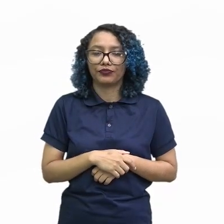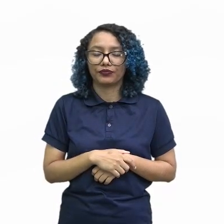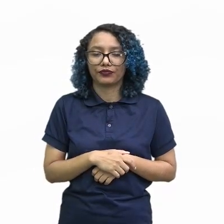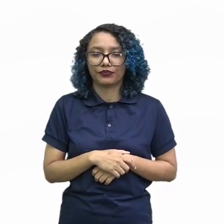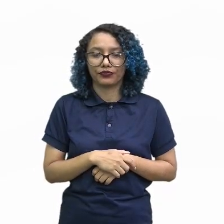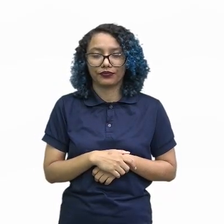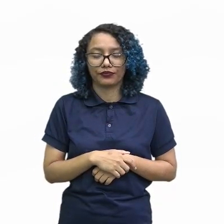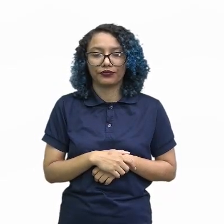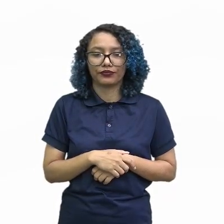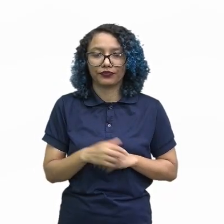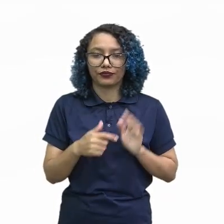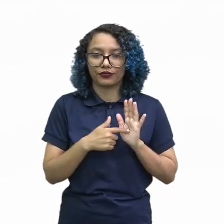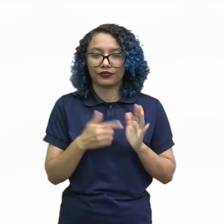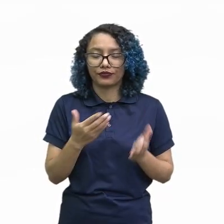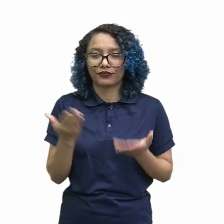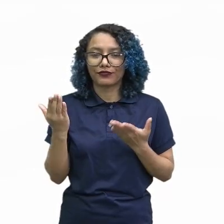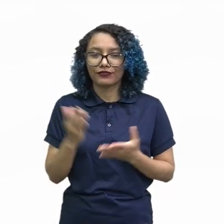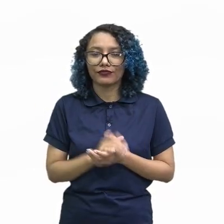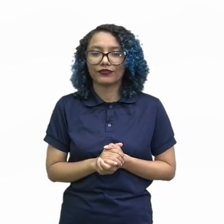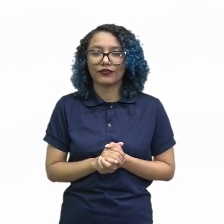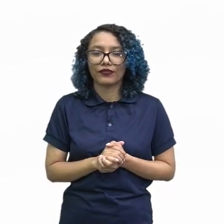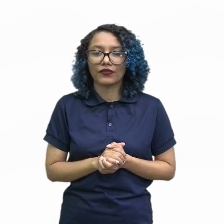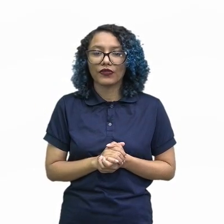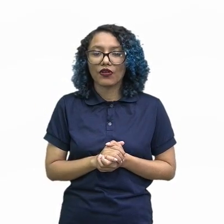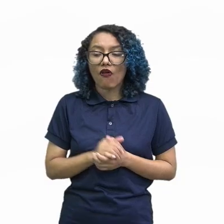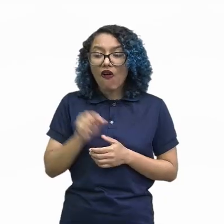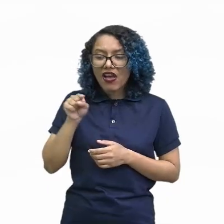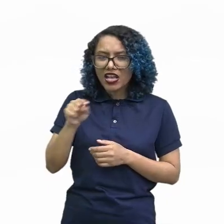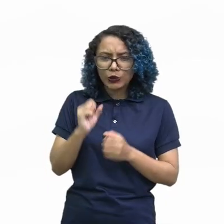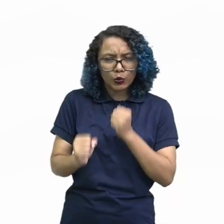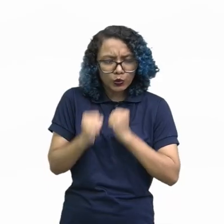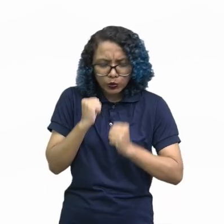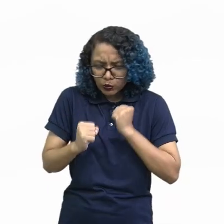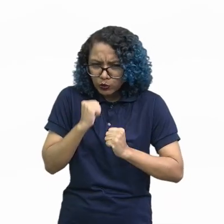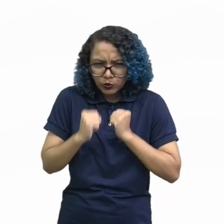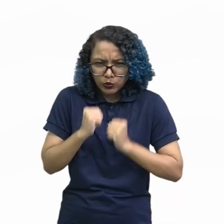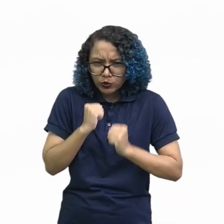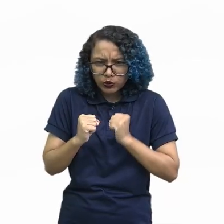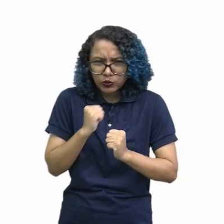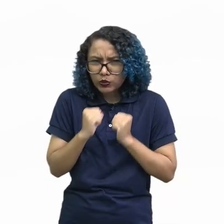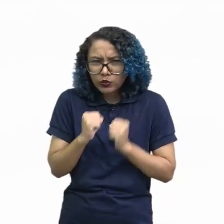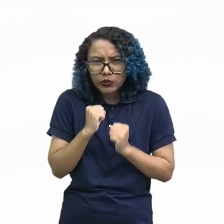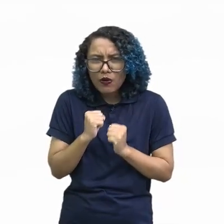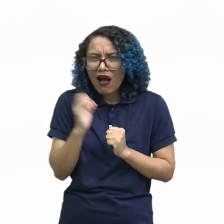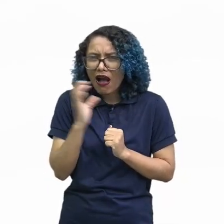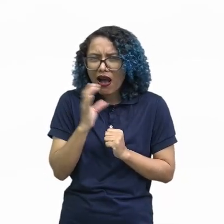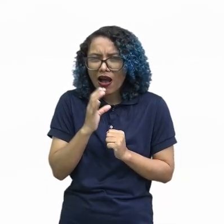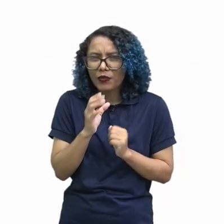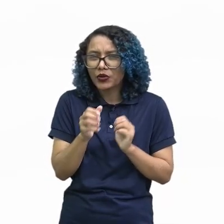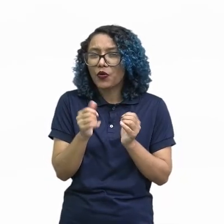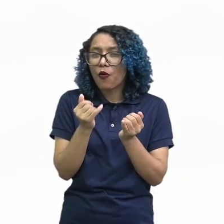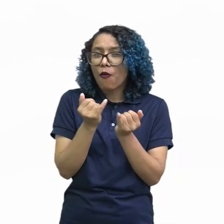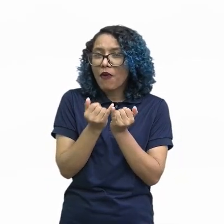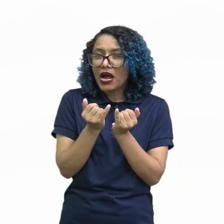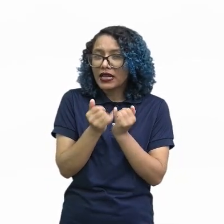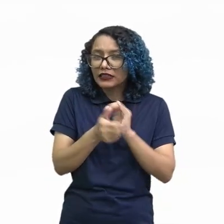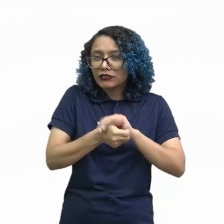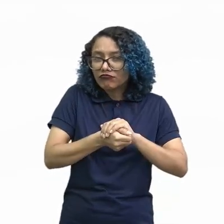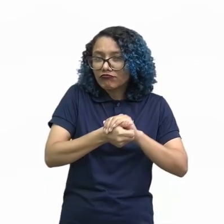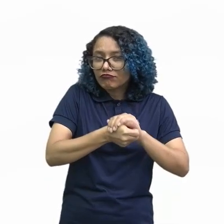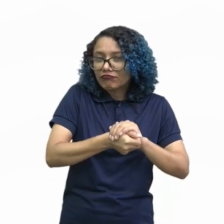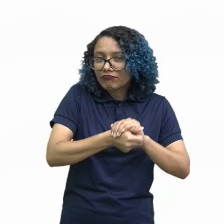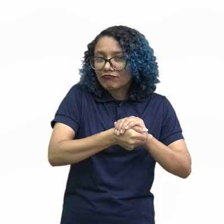para a gente o que é a ironia. "Ele correu tão rápido quanto uma